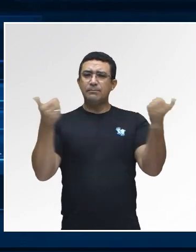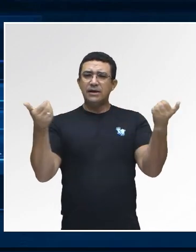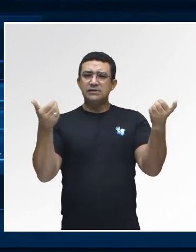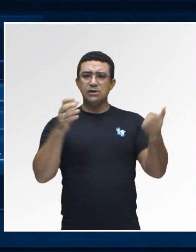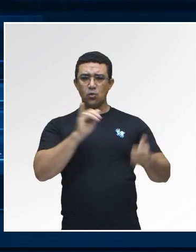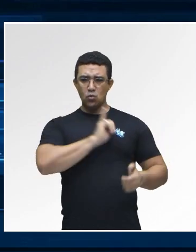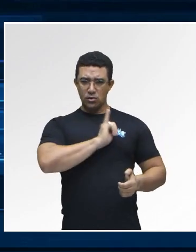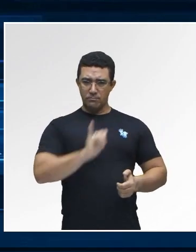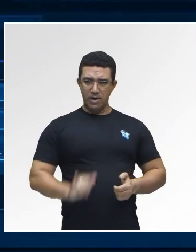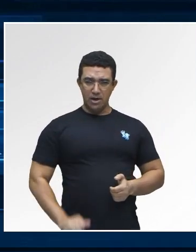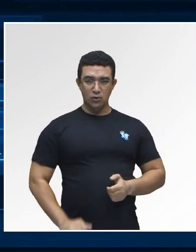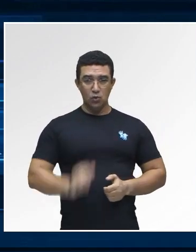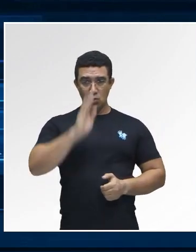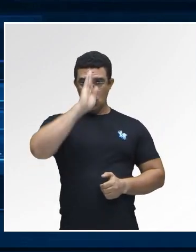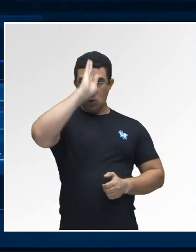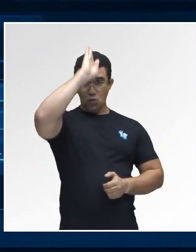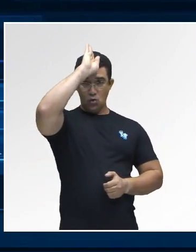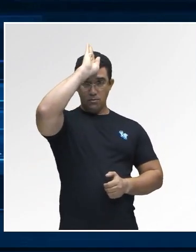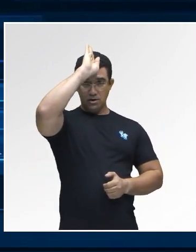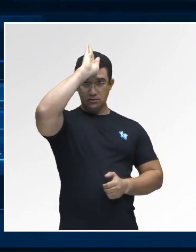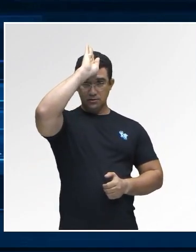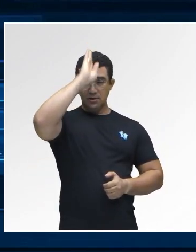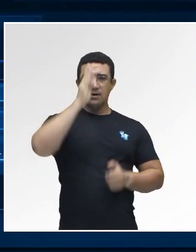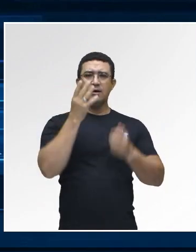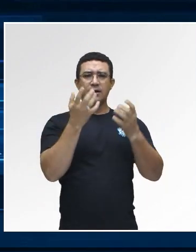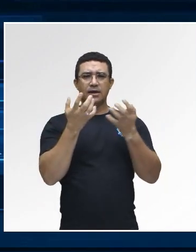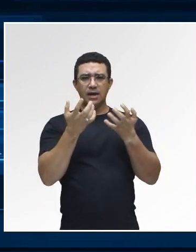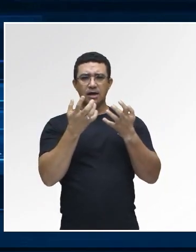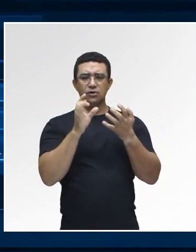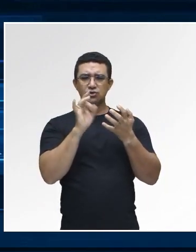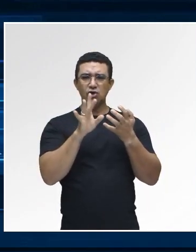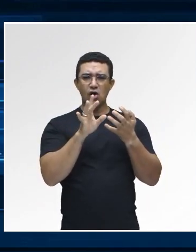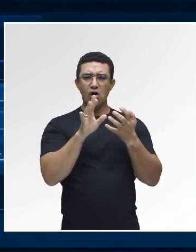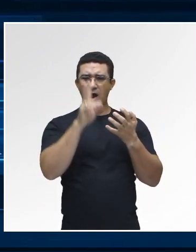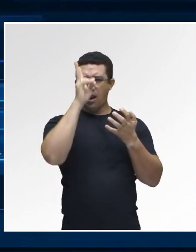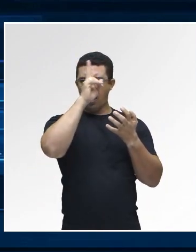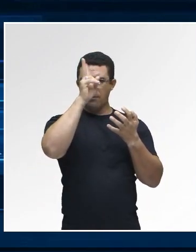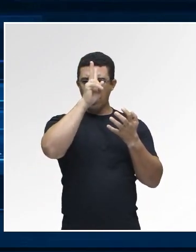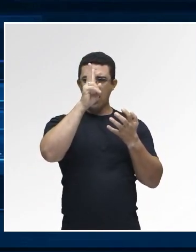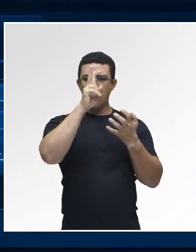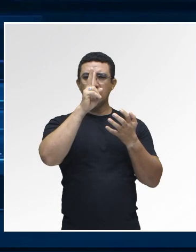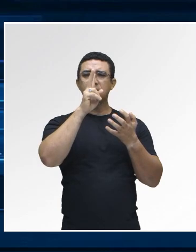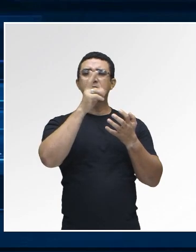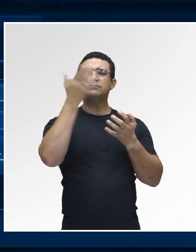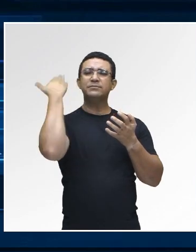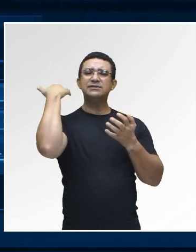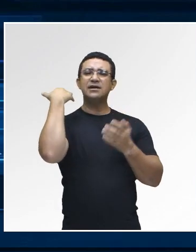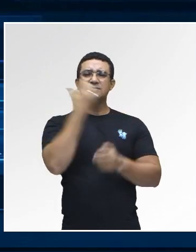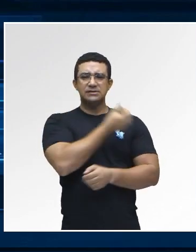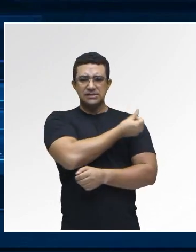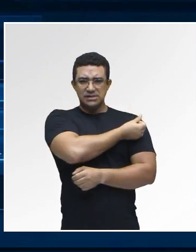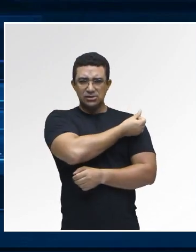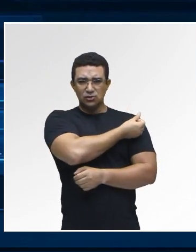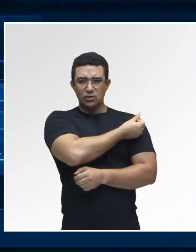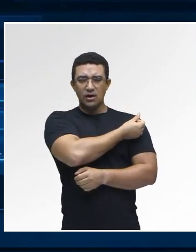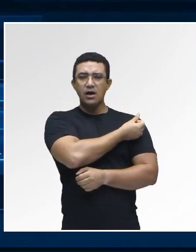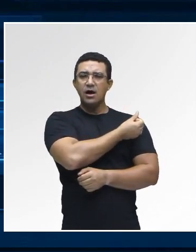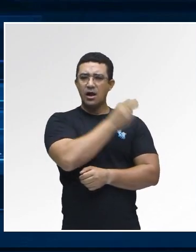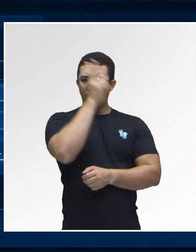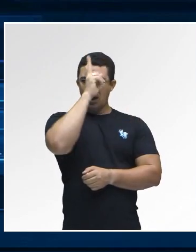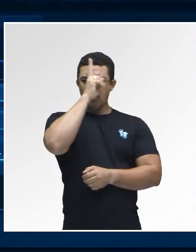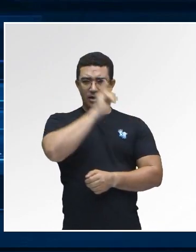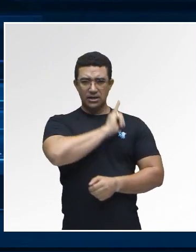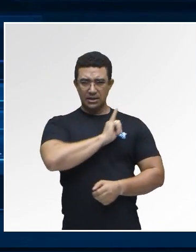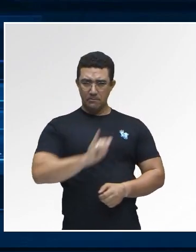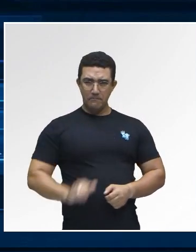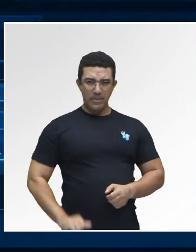Romano. Então, primeiro eu quero só fazer um resgate lá do que vocês viram no 6º ano. Vocês devem lembrar que o Império Romano ele